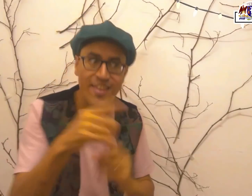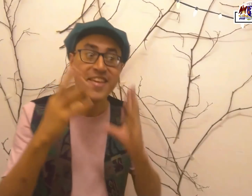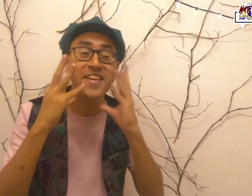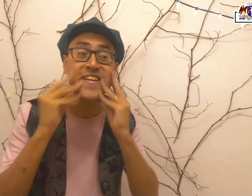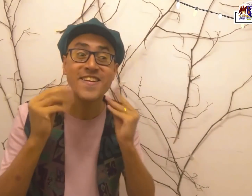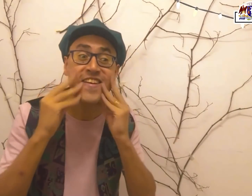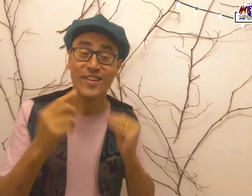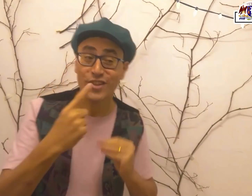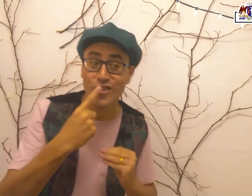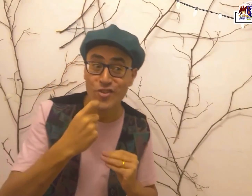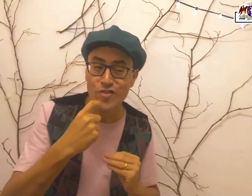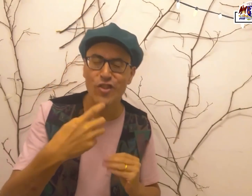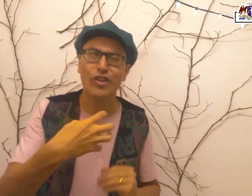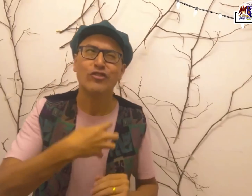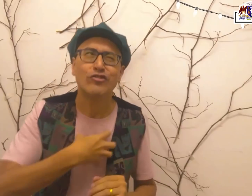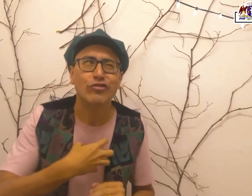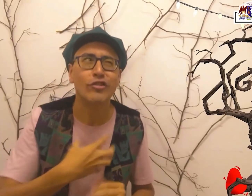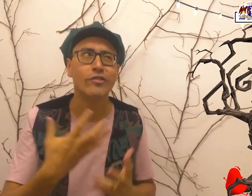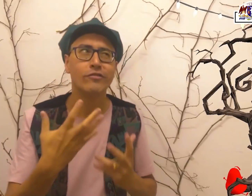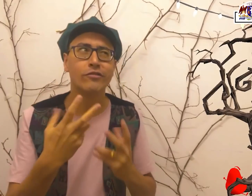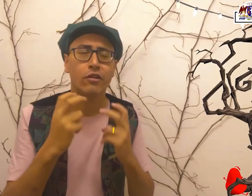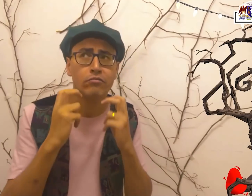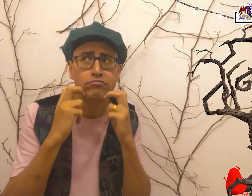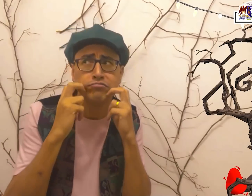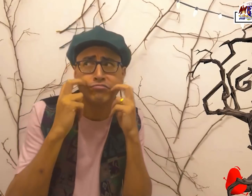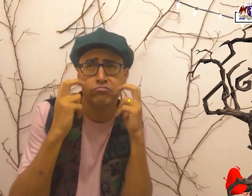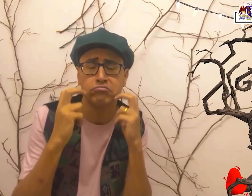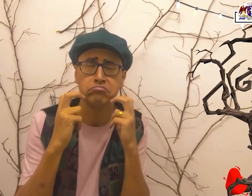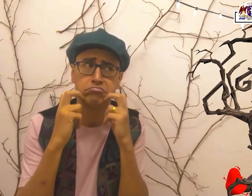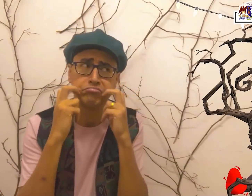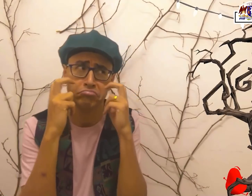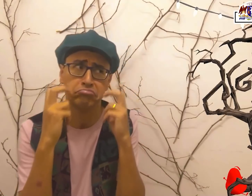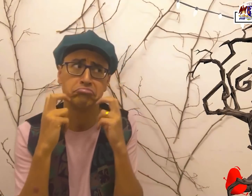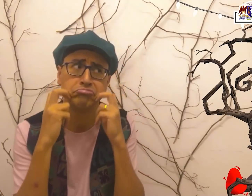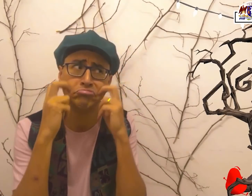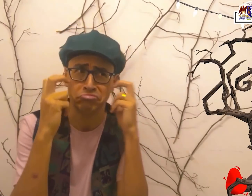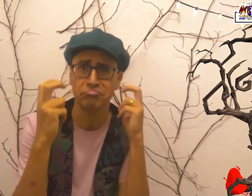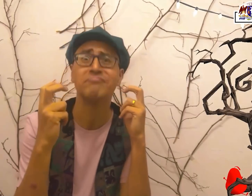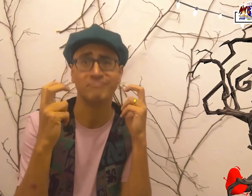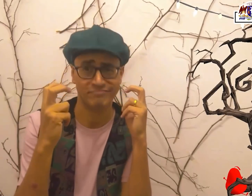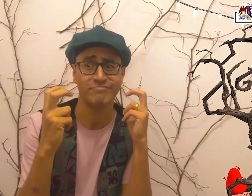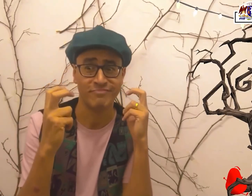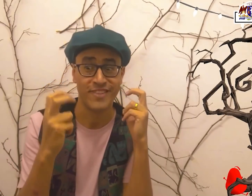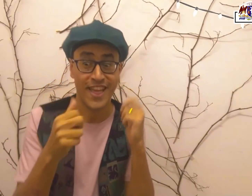Ele era medonho e acanhado.